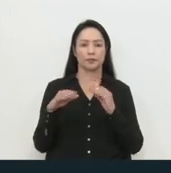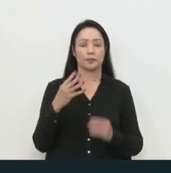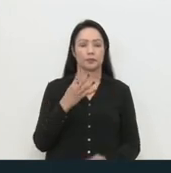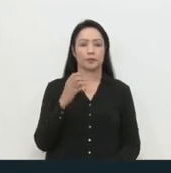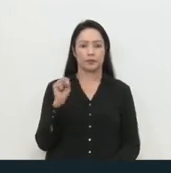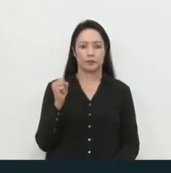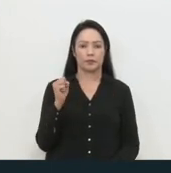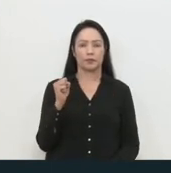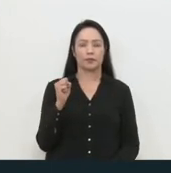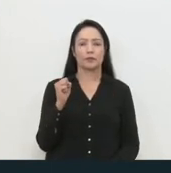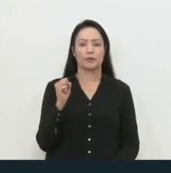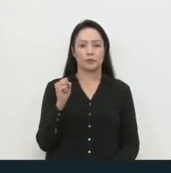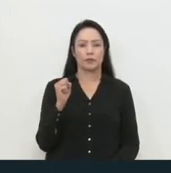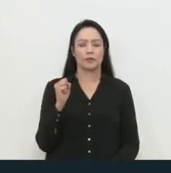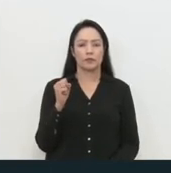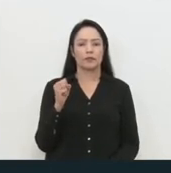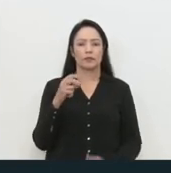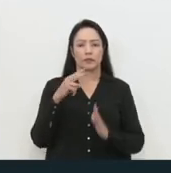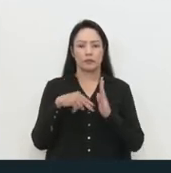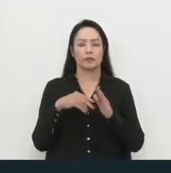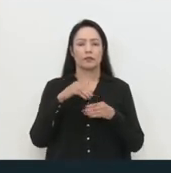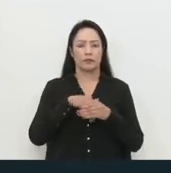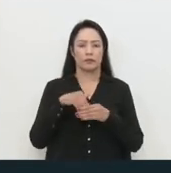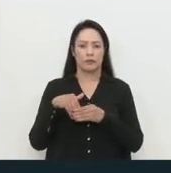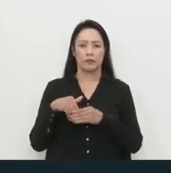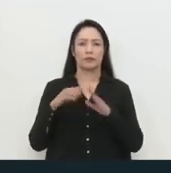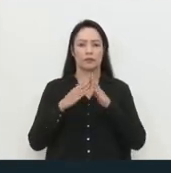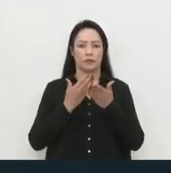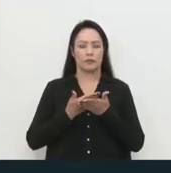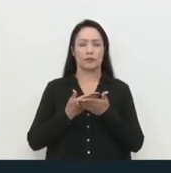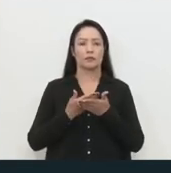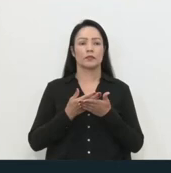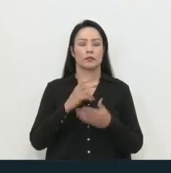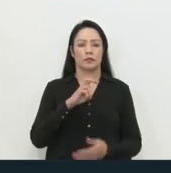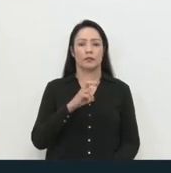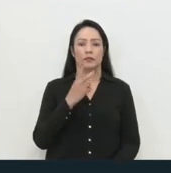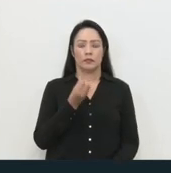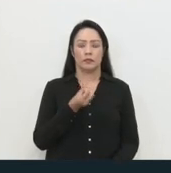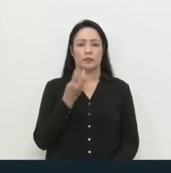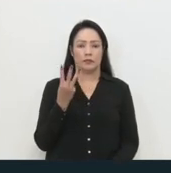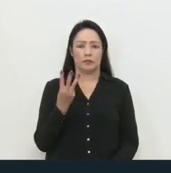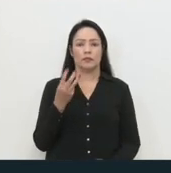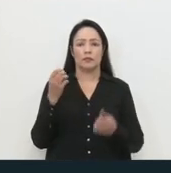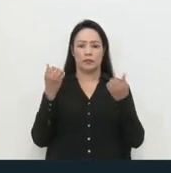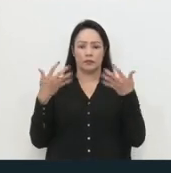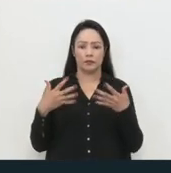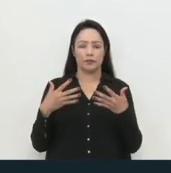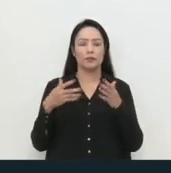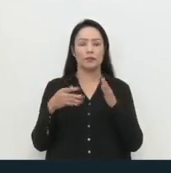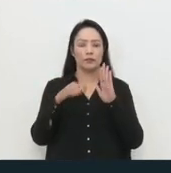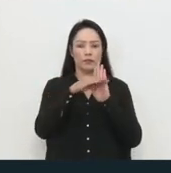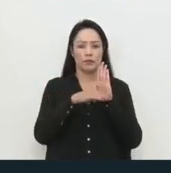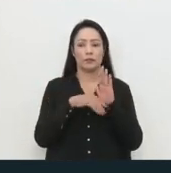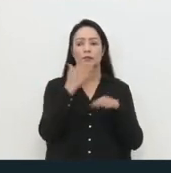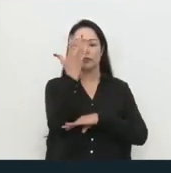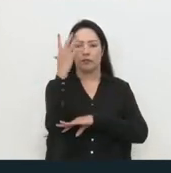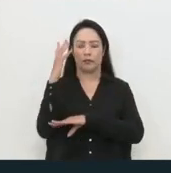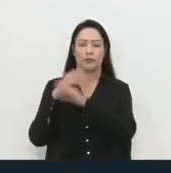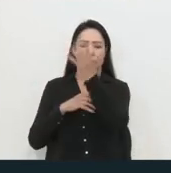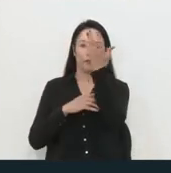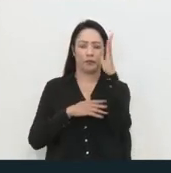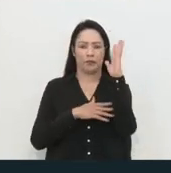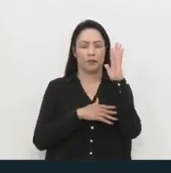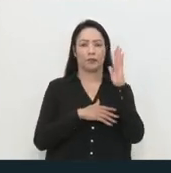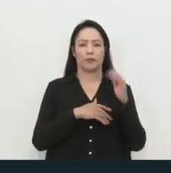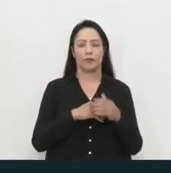48 e tem 48 discussão e votação do requerimento 563 2023 informações sobre a existência do programa de arborização do cidade de Guarulhos autor